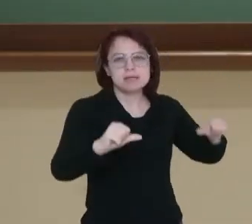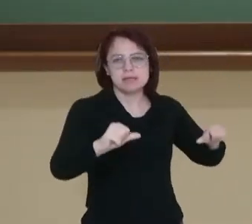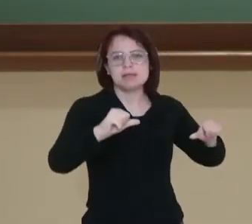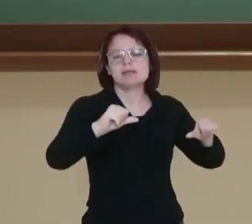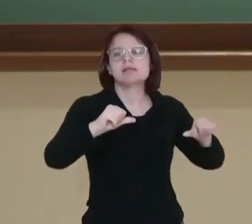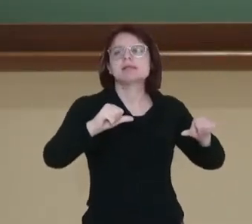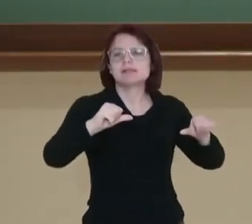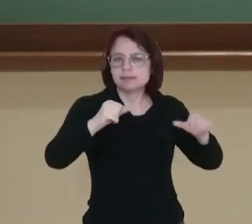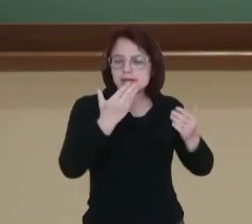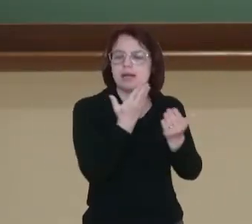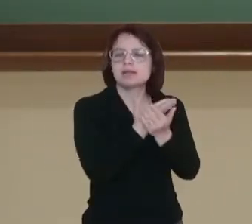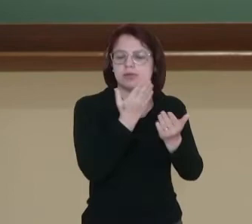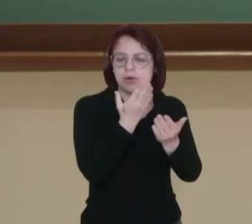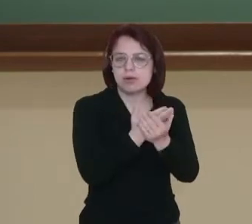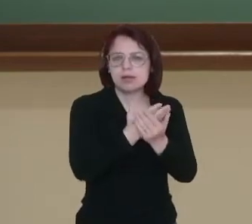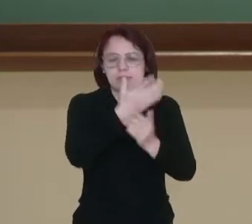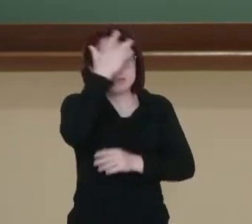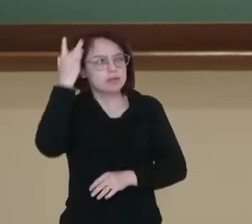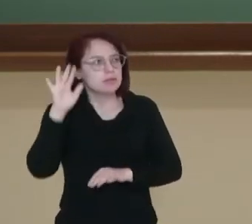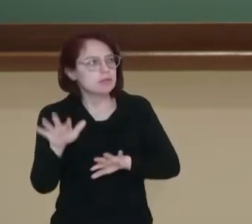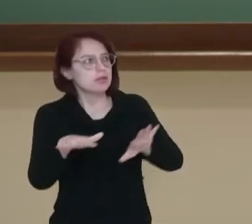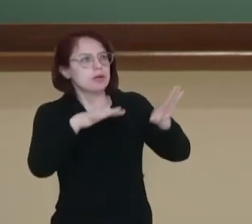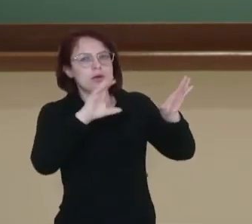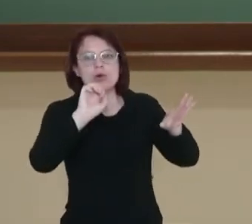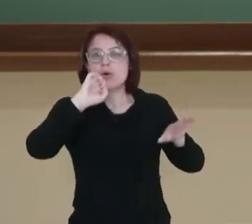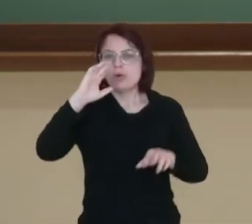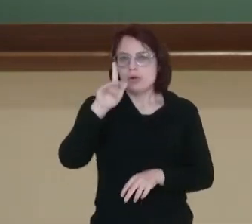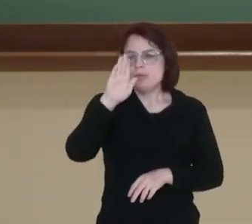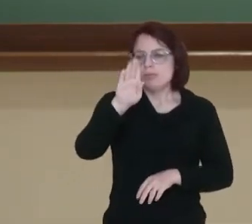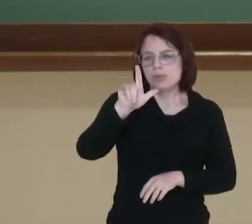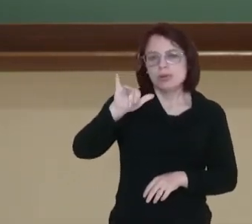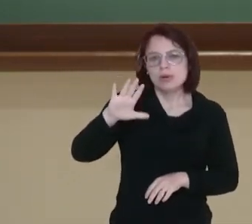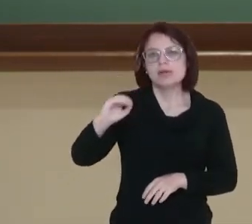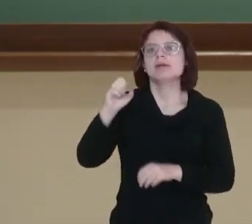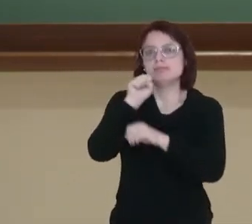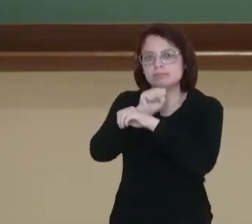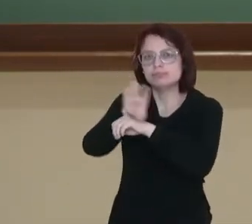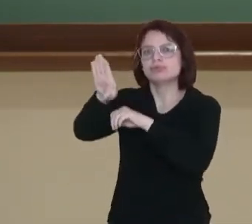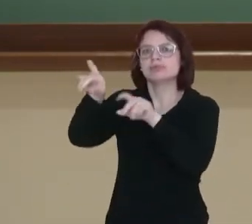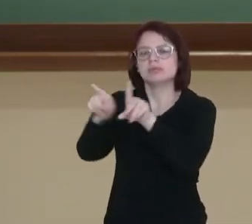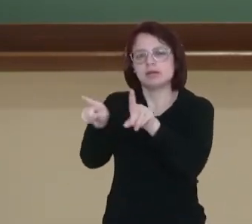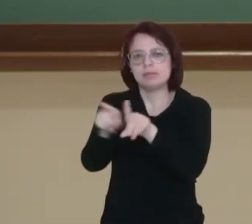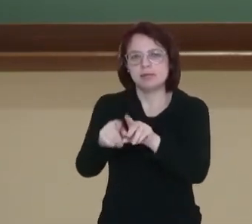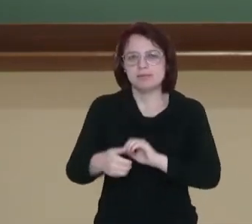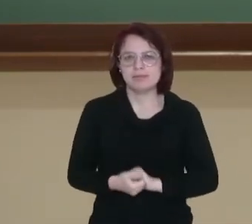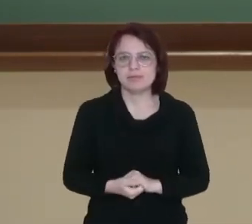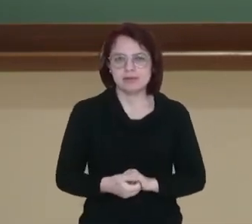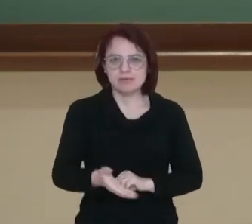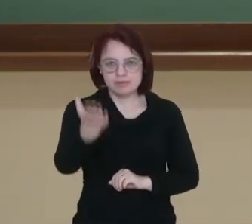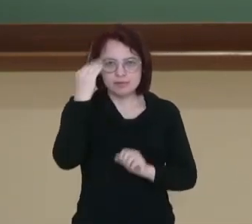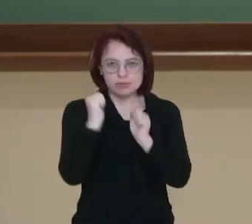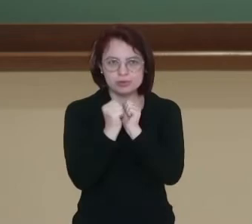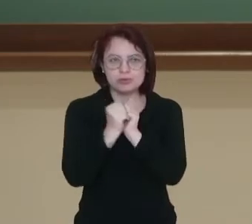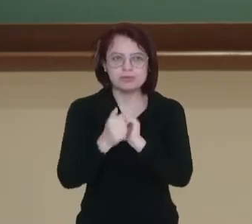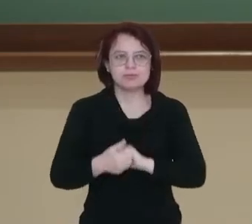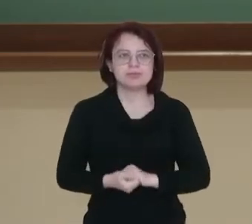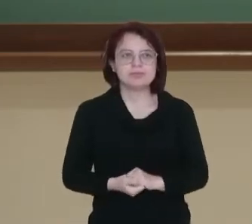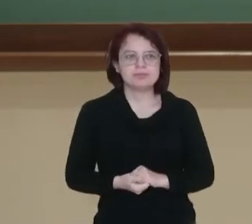pátio da escola, ou ainda se a escola tem um blog, um site, também pode ser divulgado lá. Vamos seguir então?